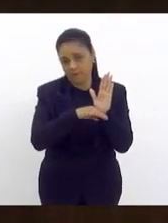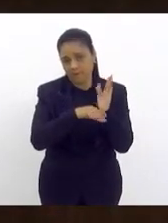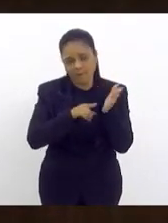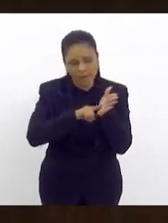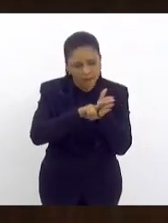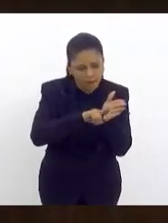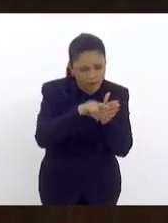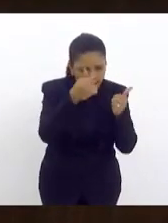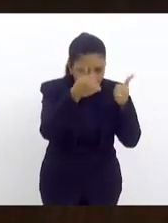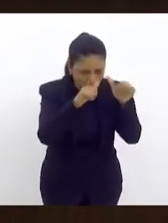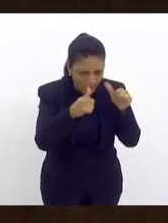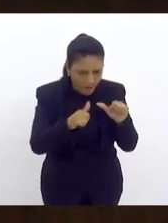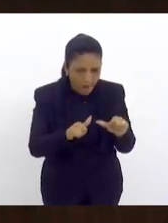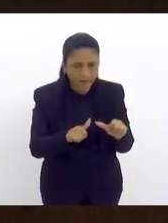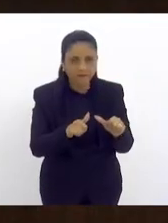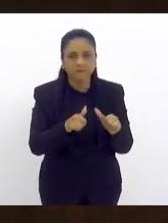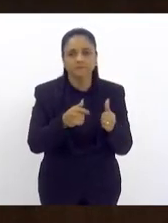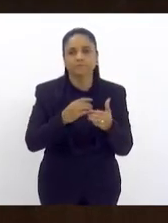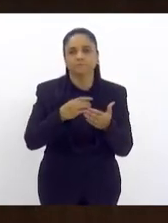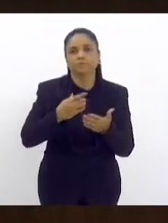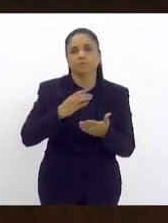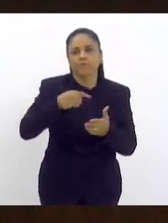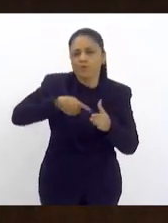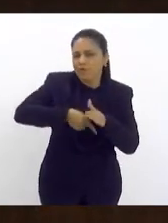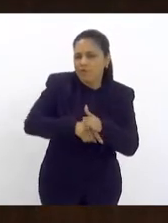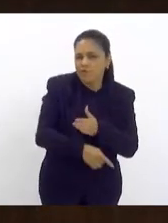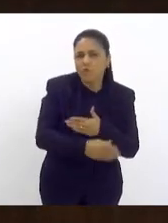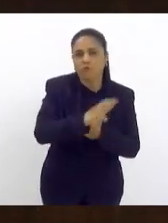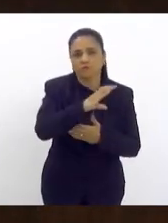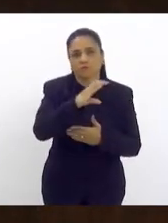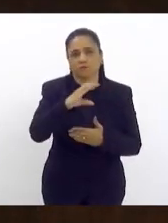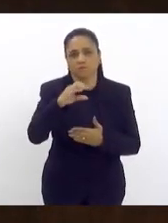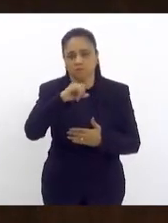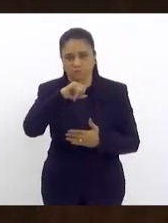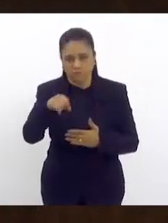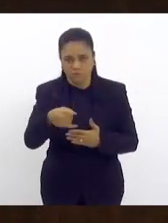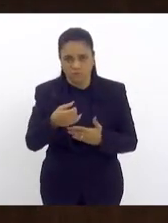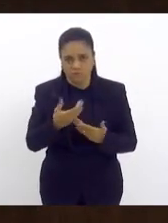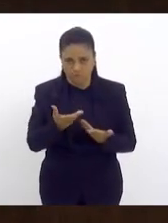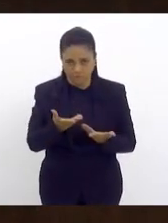por parte da ccj e das demais comissões da casa